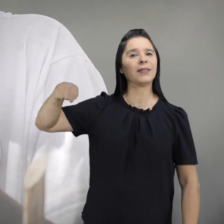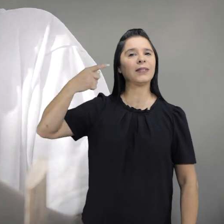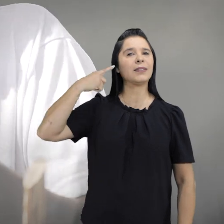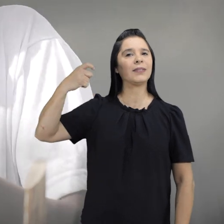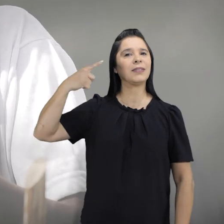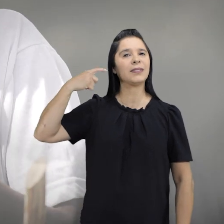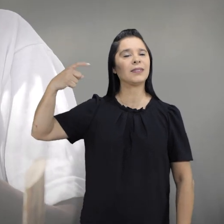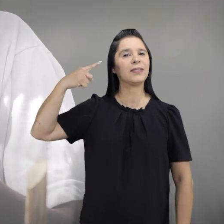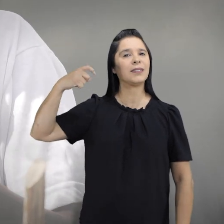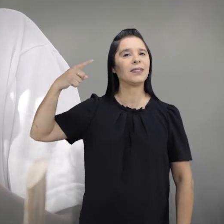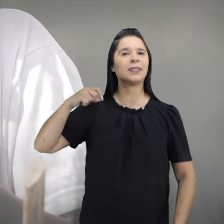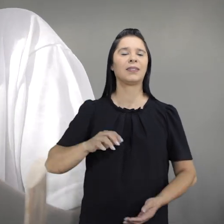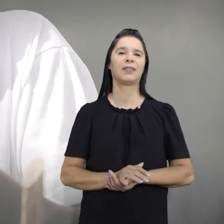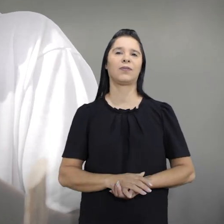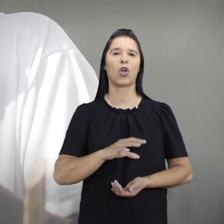oh. Ai, ô,